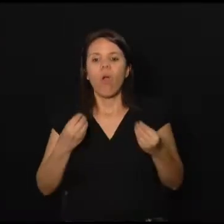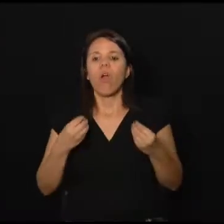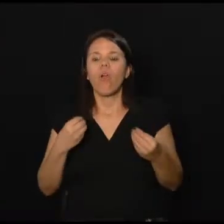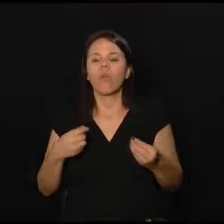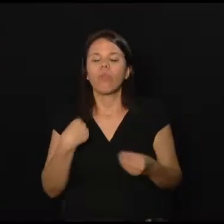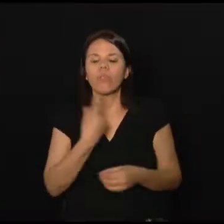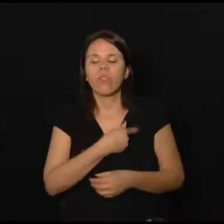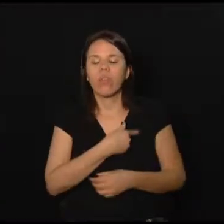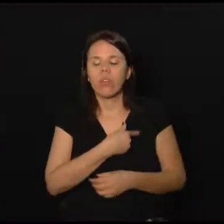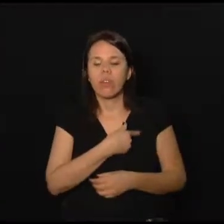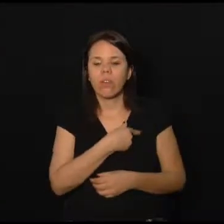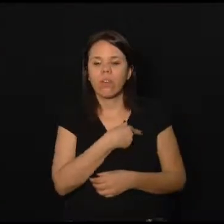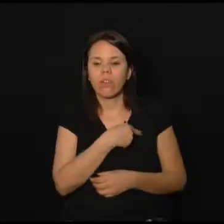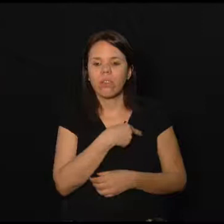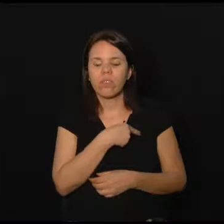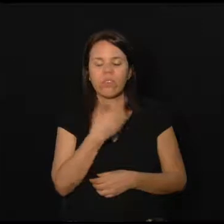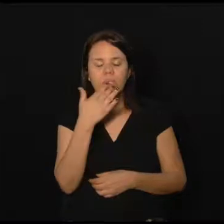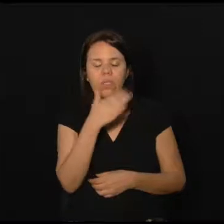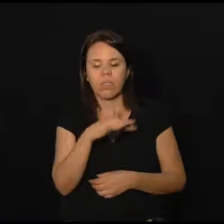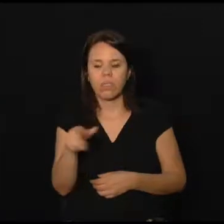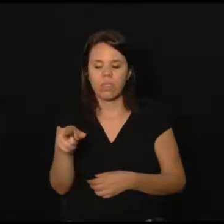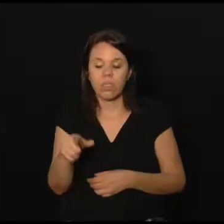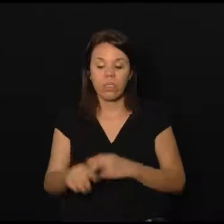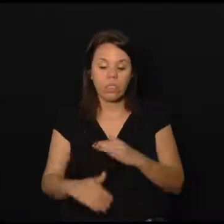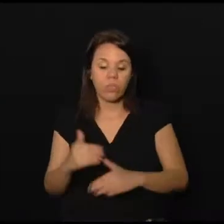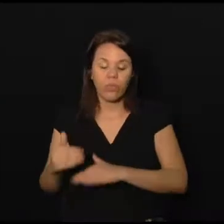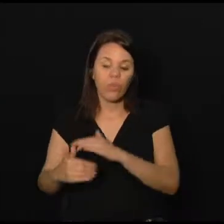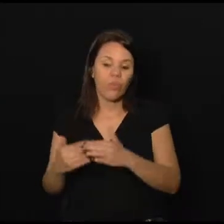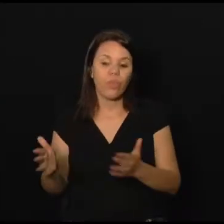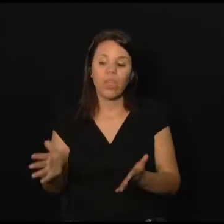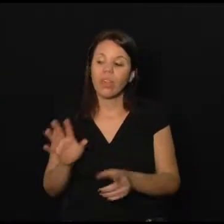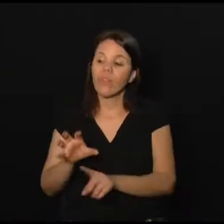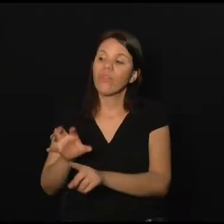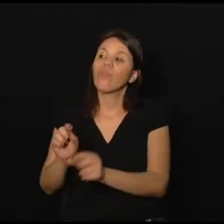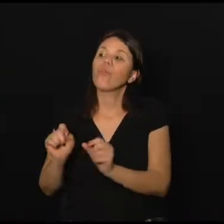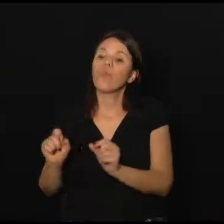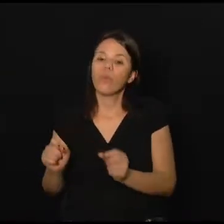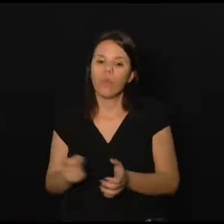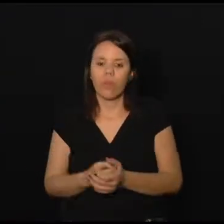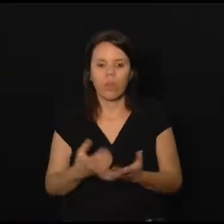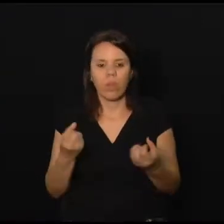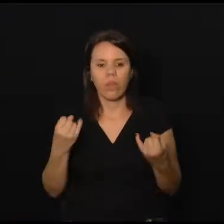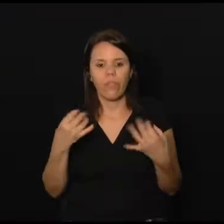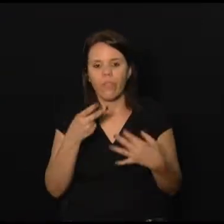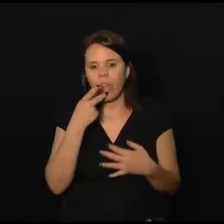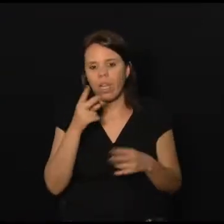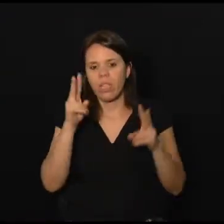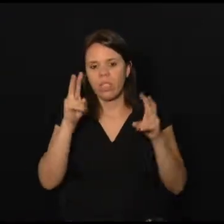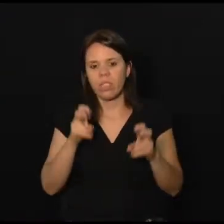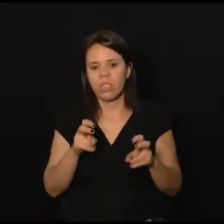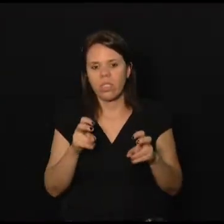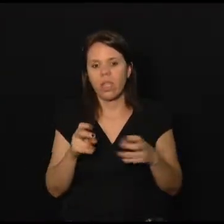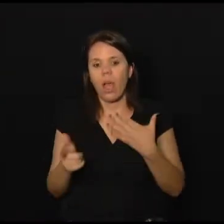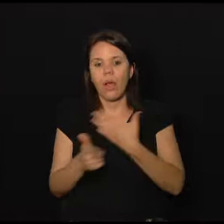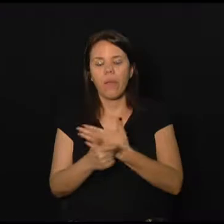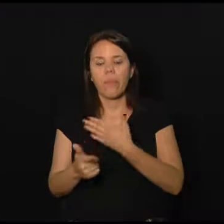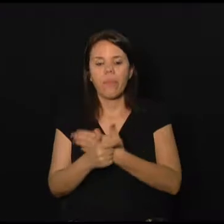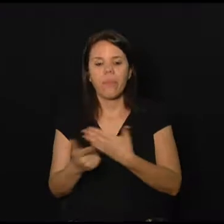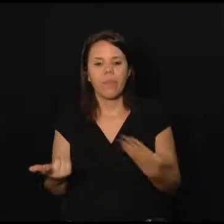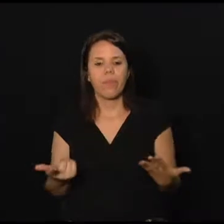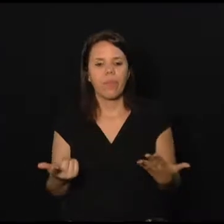base? Não é? Como que essas crianças estão se desenvolvendo? E aí eu quero falar sobre a questão da função familiar.